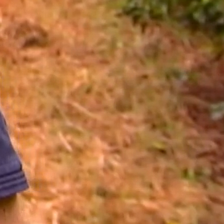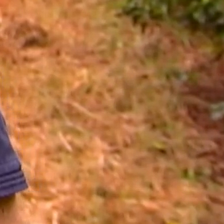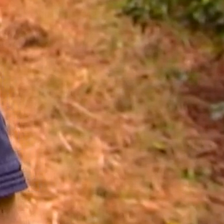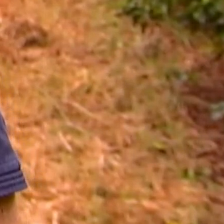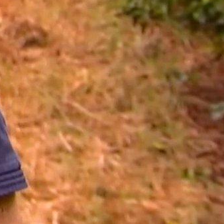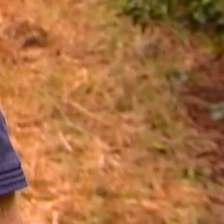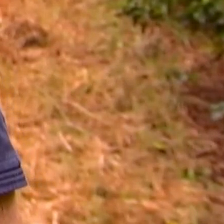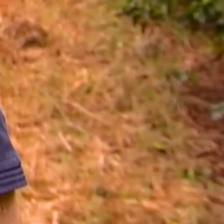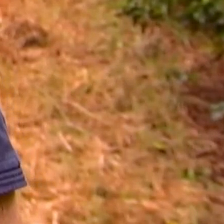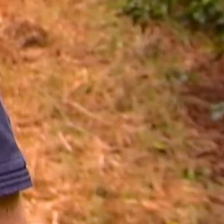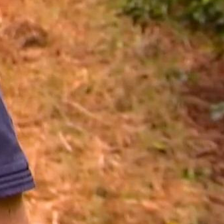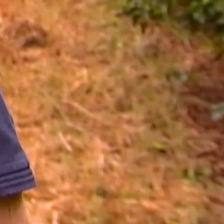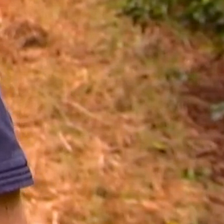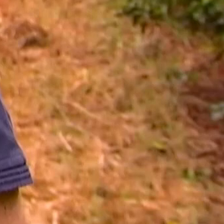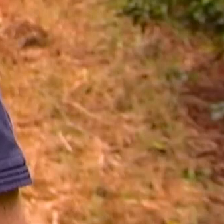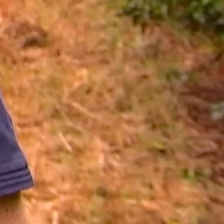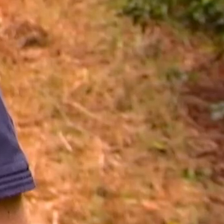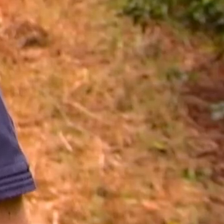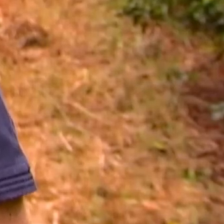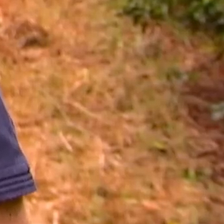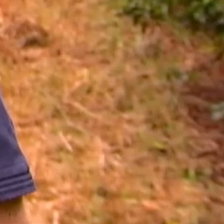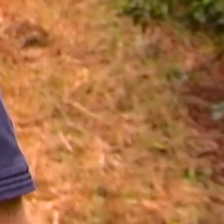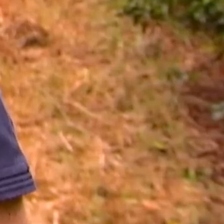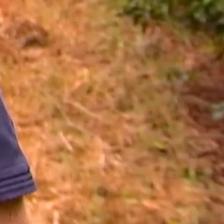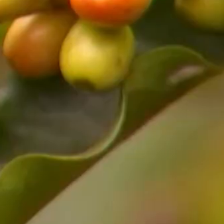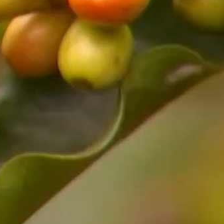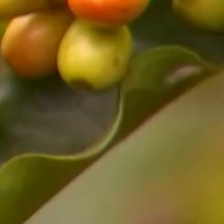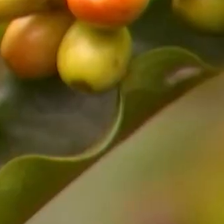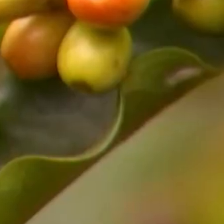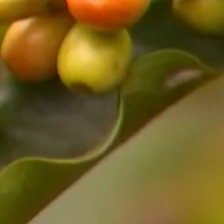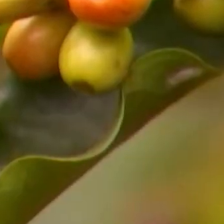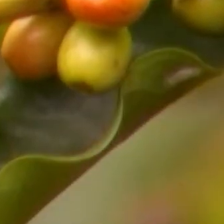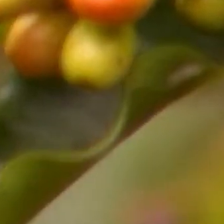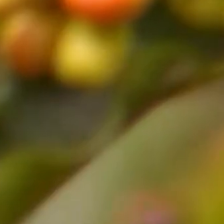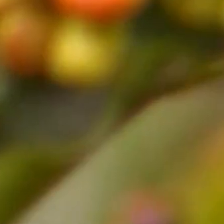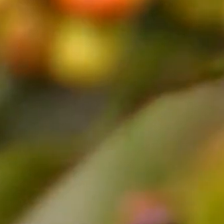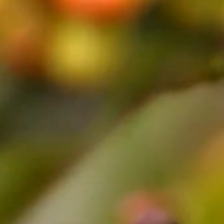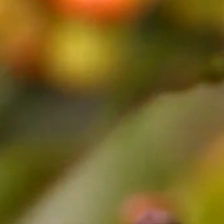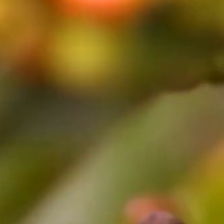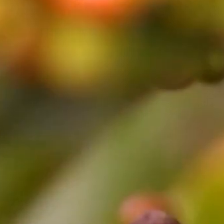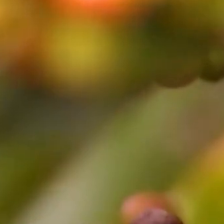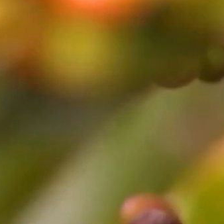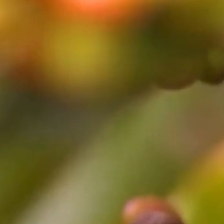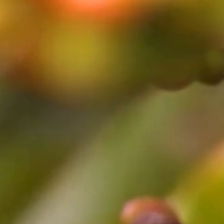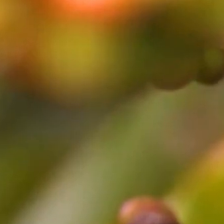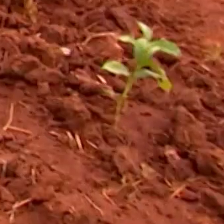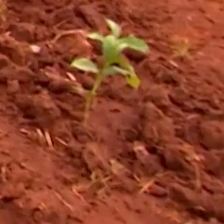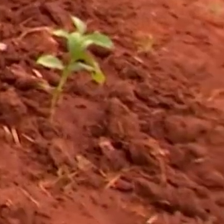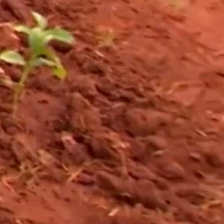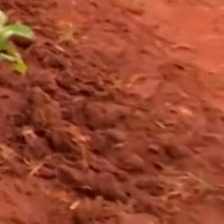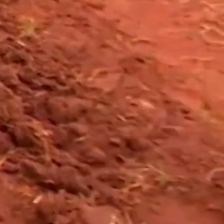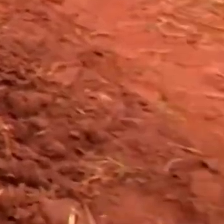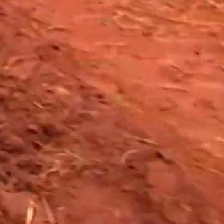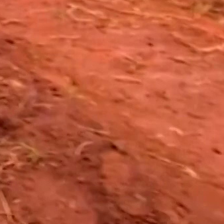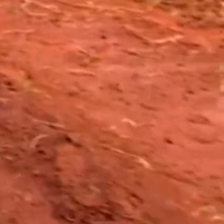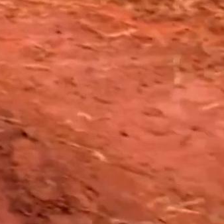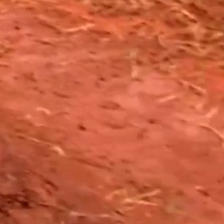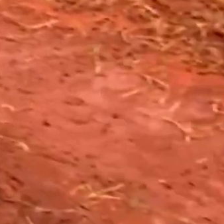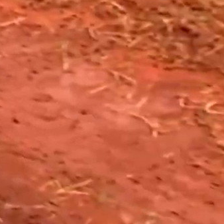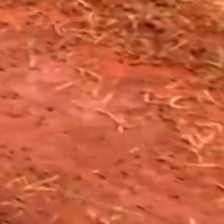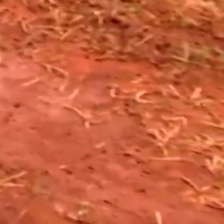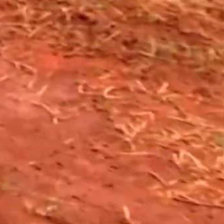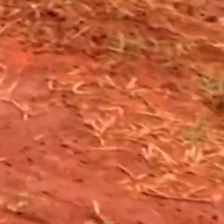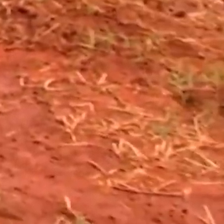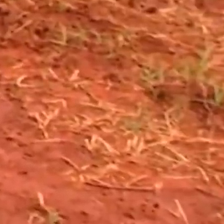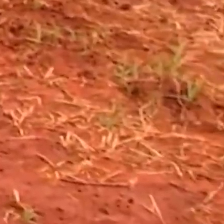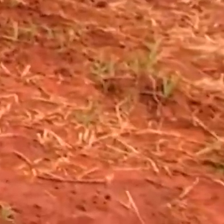consumo de café. A não ser que seja o café descafeinado, né? Um estudo referente ao café tem duração entre 40 a